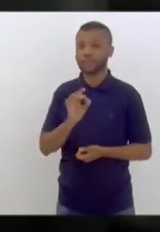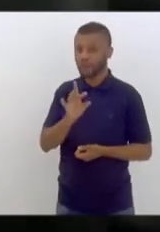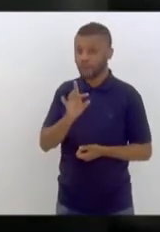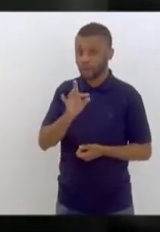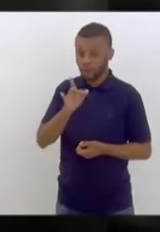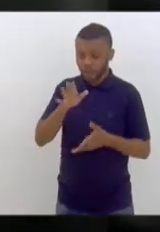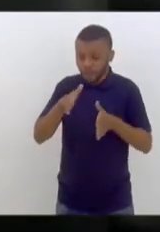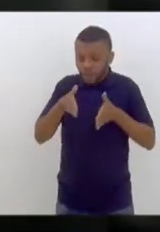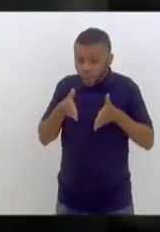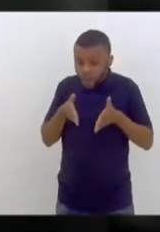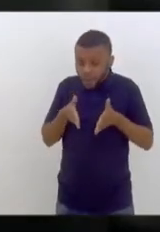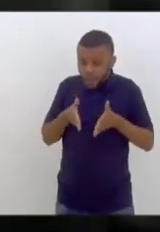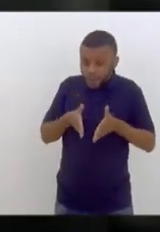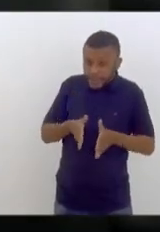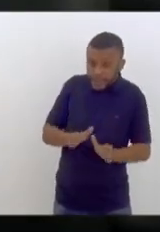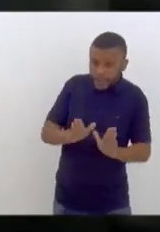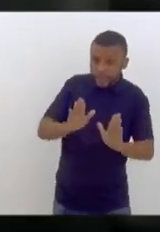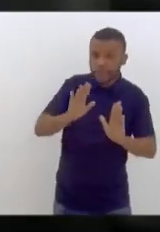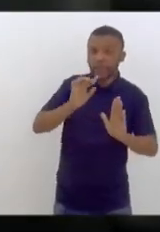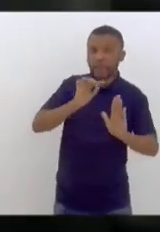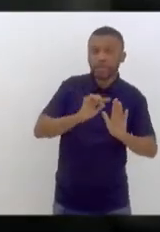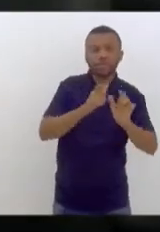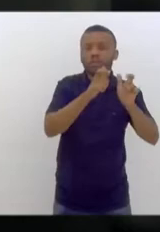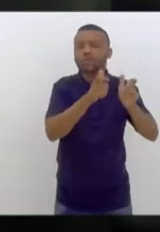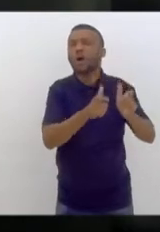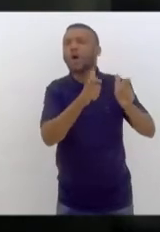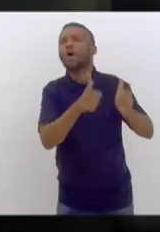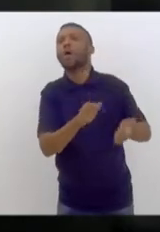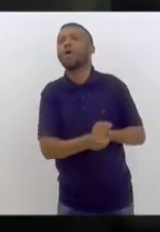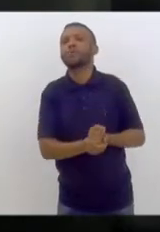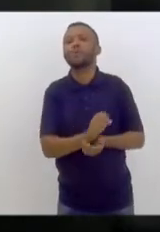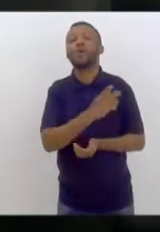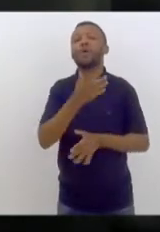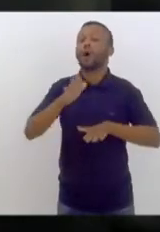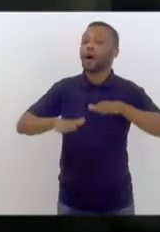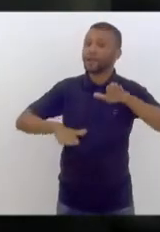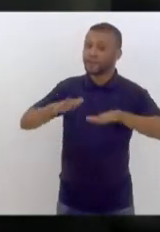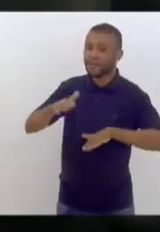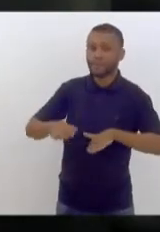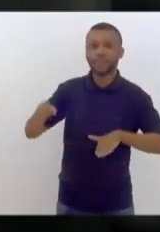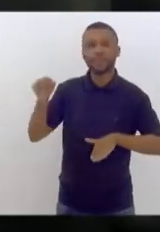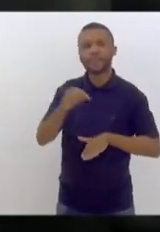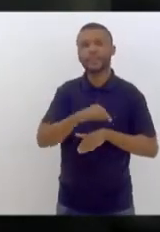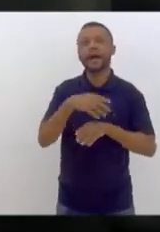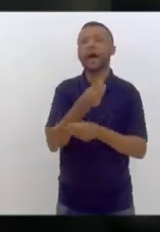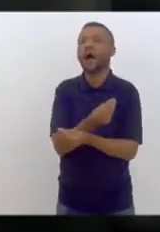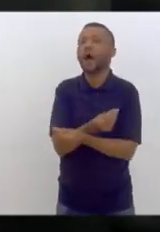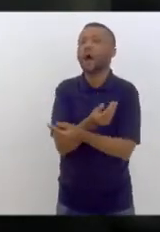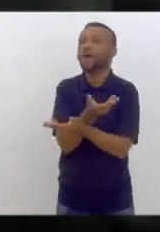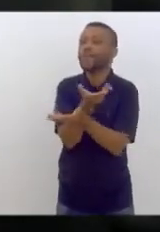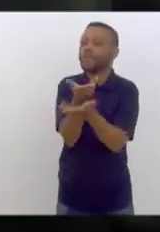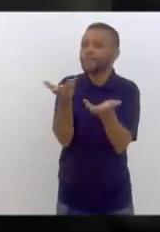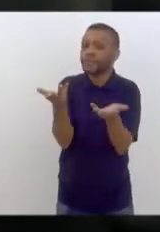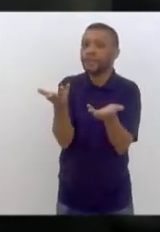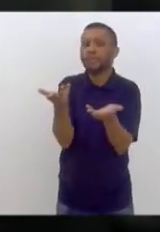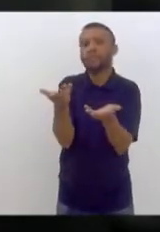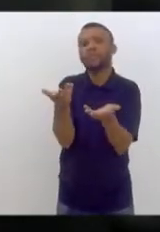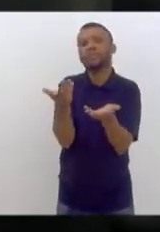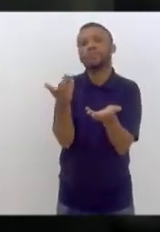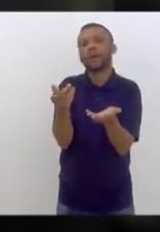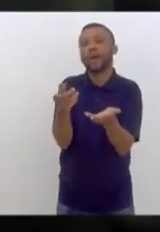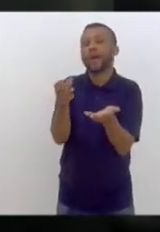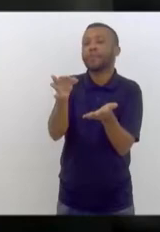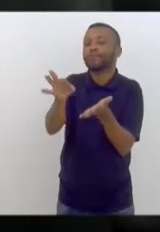nascimento e, de repente, a questão de você está ofertando mais matrículas